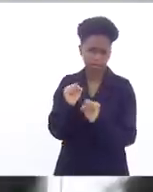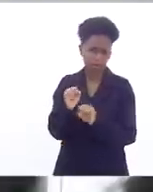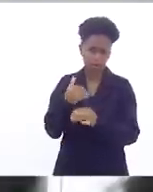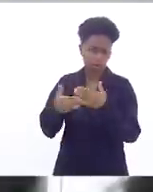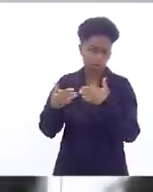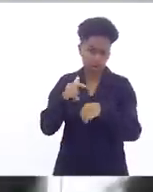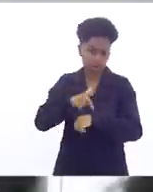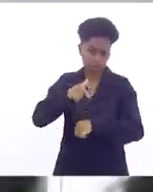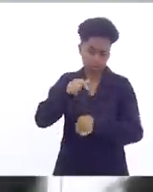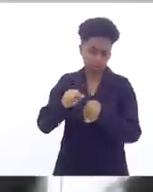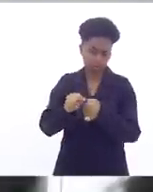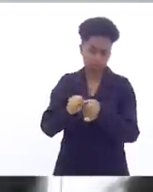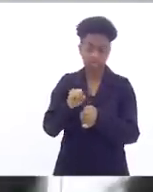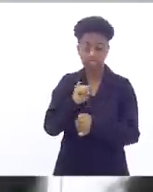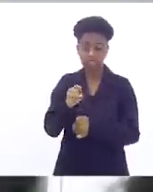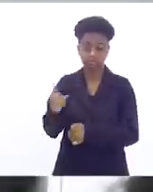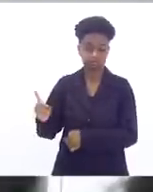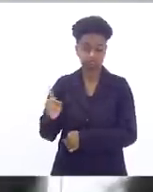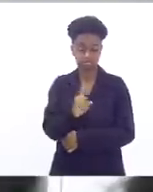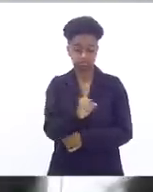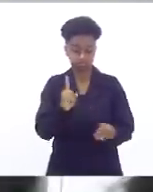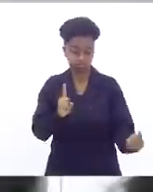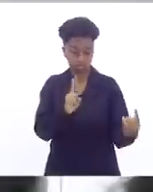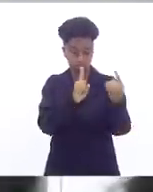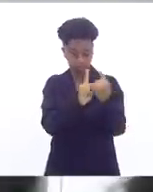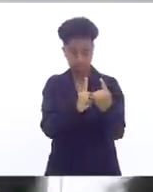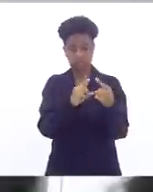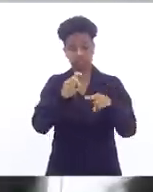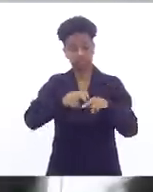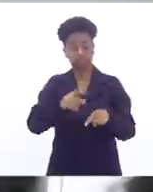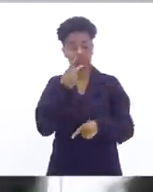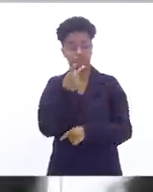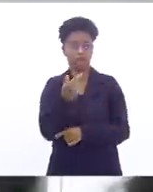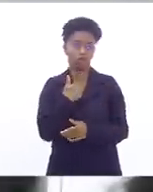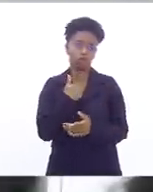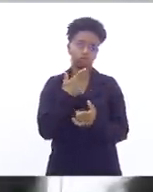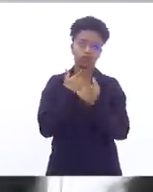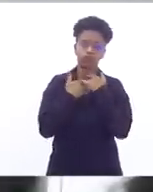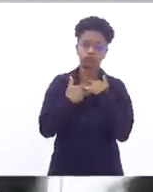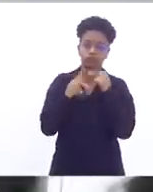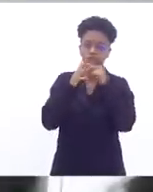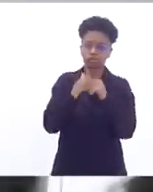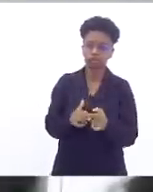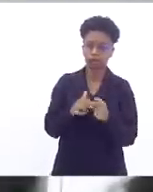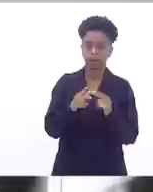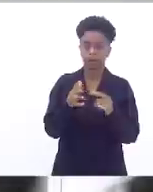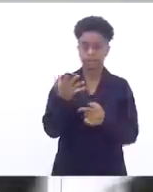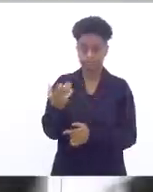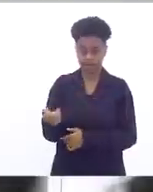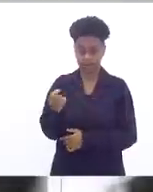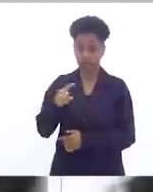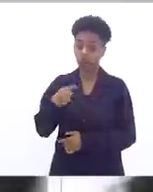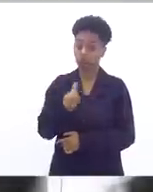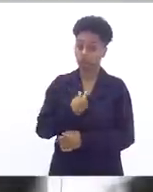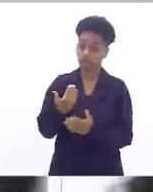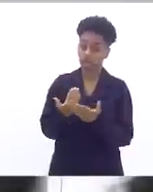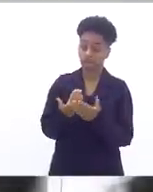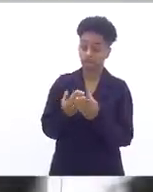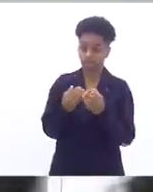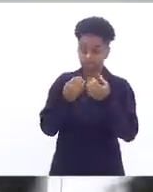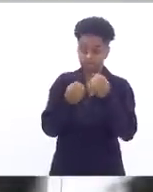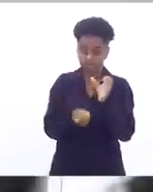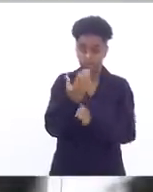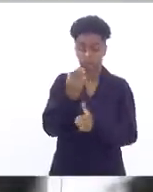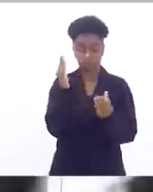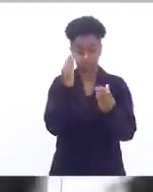ele quiser no rio prefiro for na agência do Rio previdência sentar na gente falar eu quero atualizar a pensão a gente vai abrir um processo vai pensar